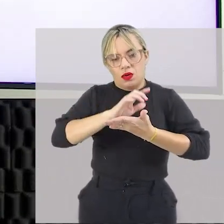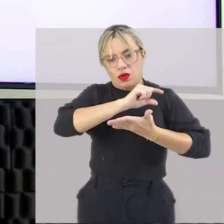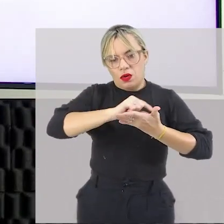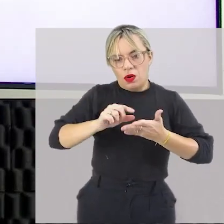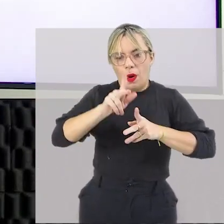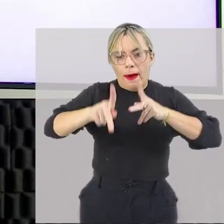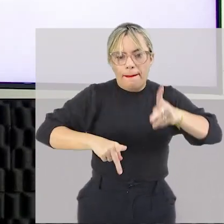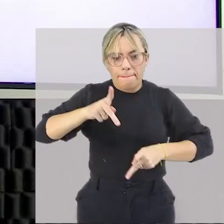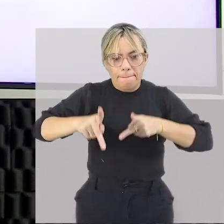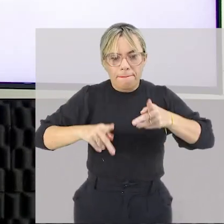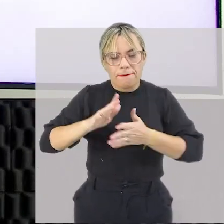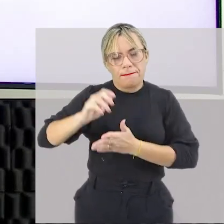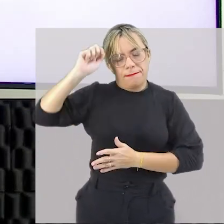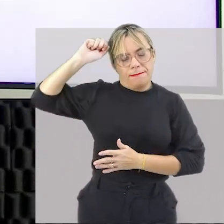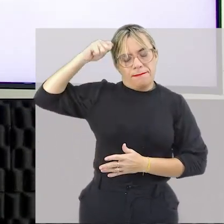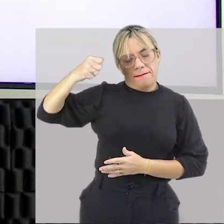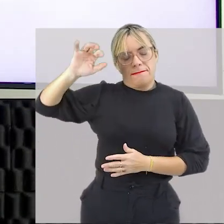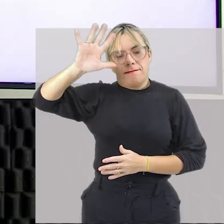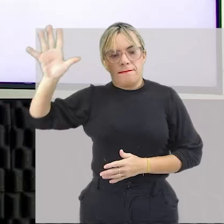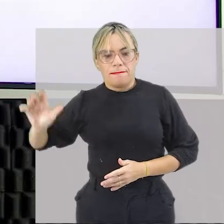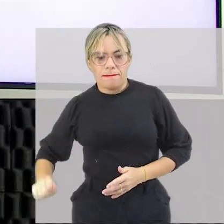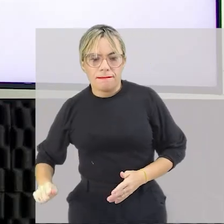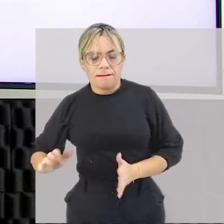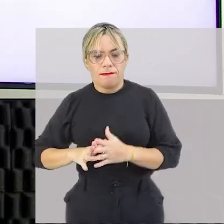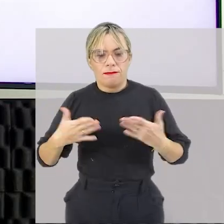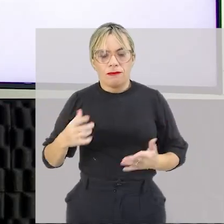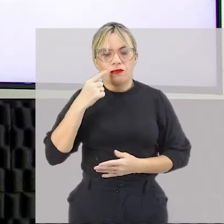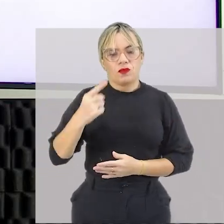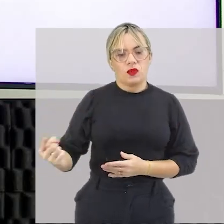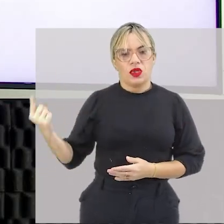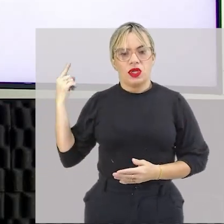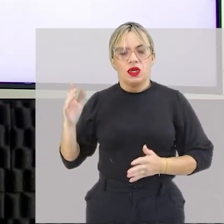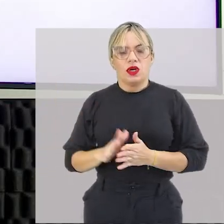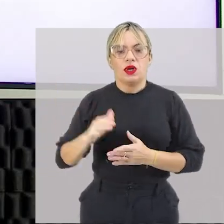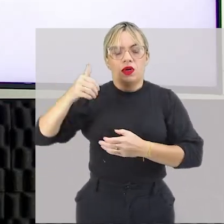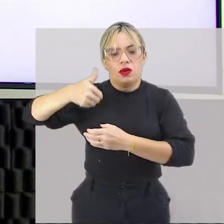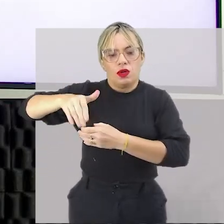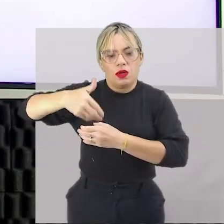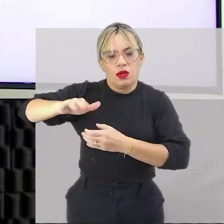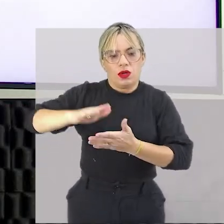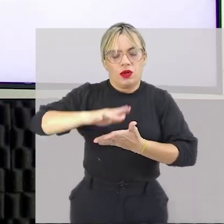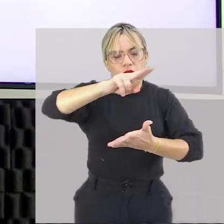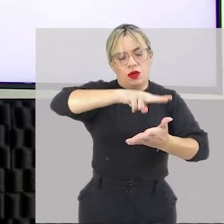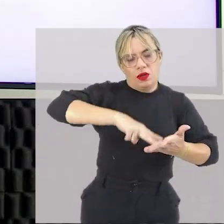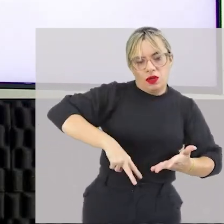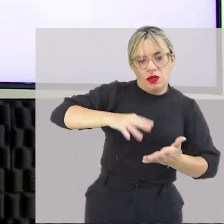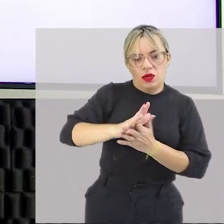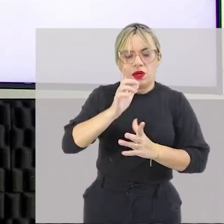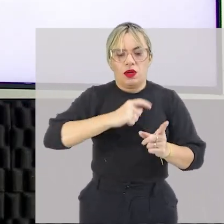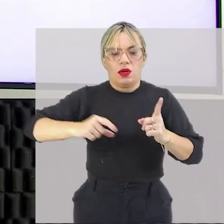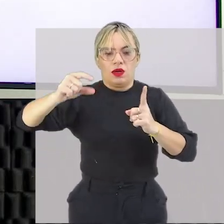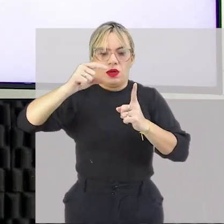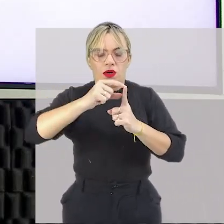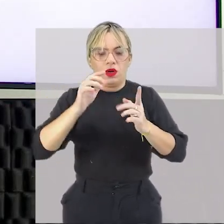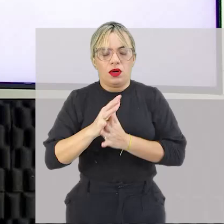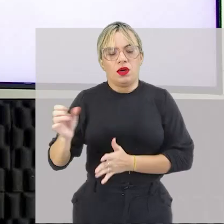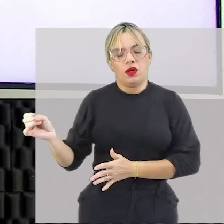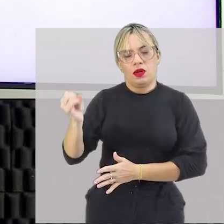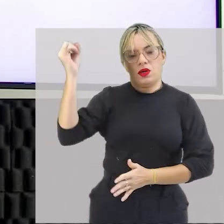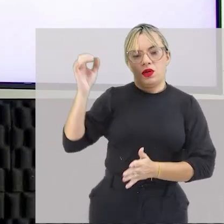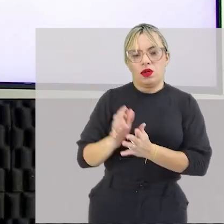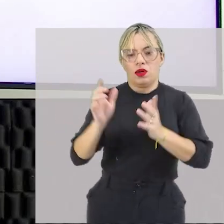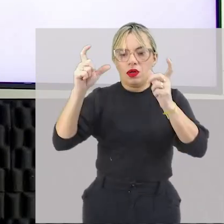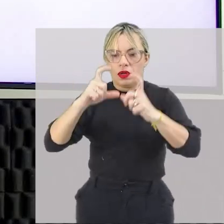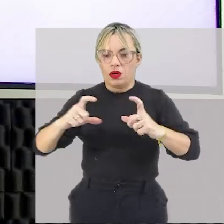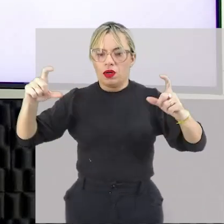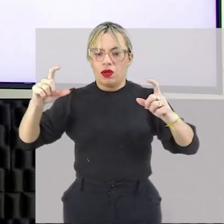povos africanos, tá? Então a questão do Enem ela vai te dando algumas dicas durante a leitura, de palavras-chave, de partes importantes